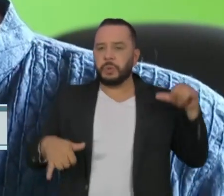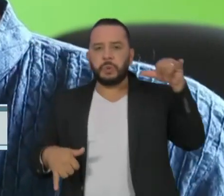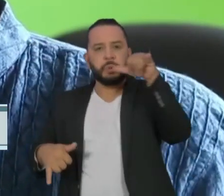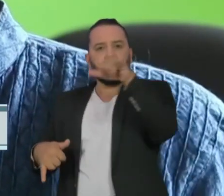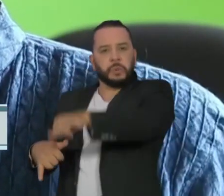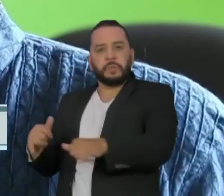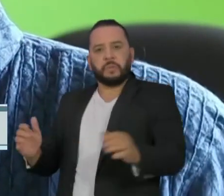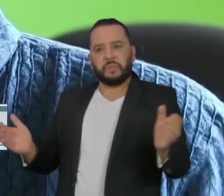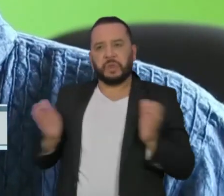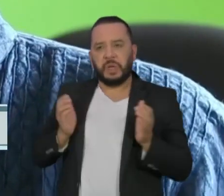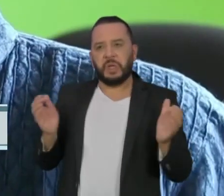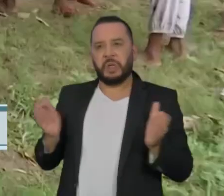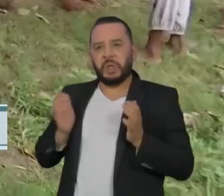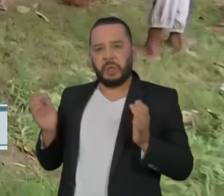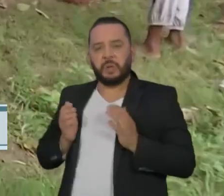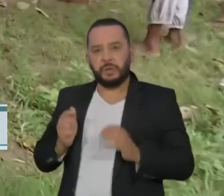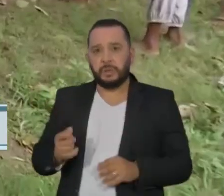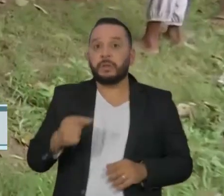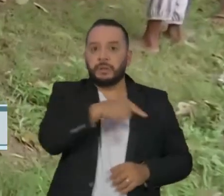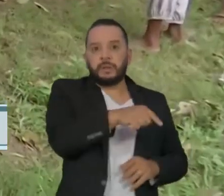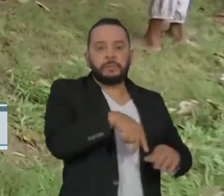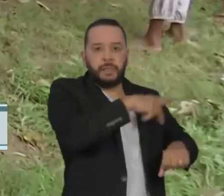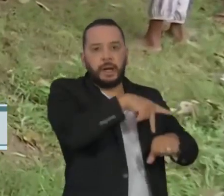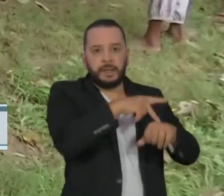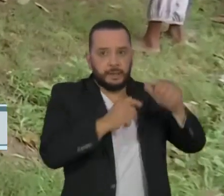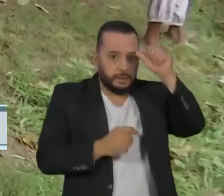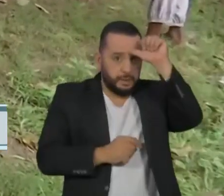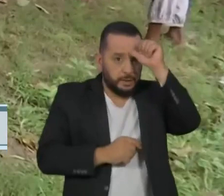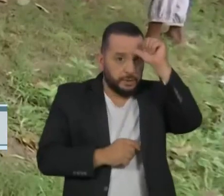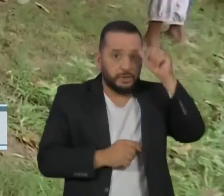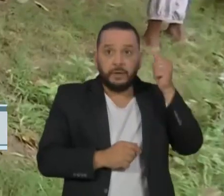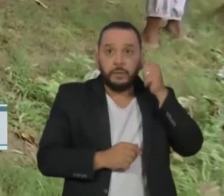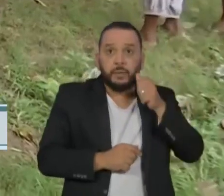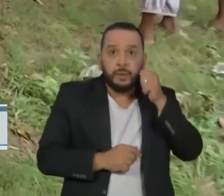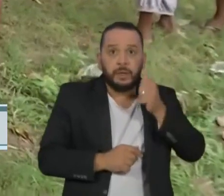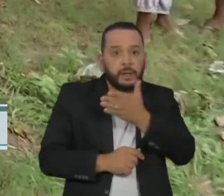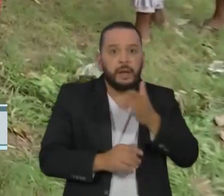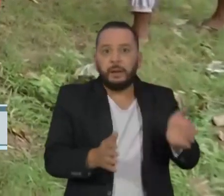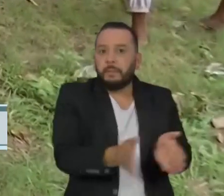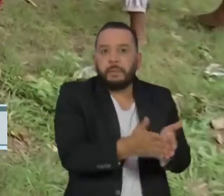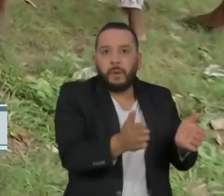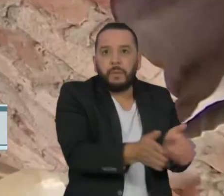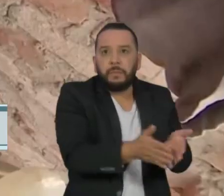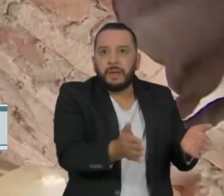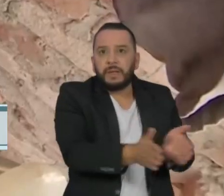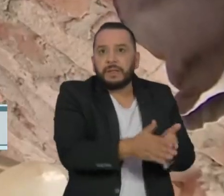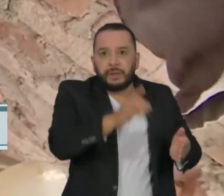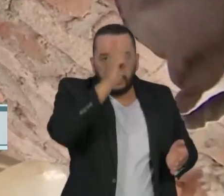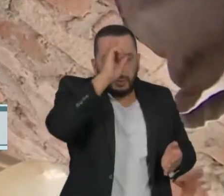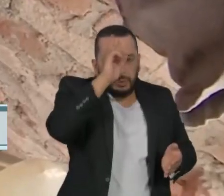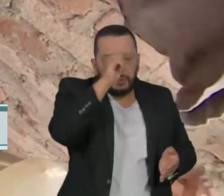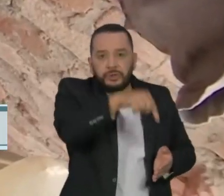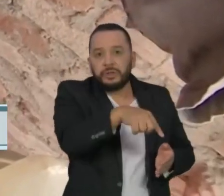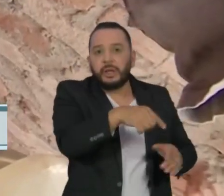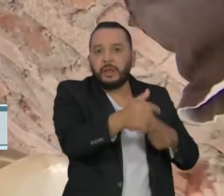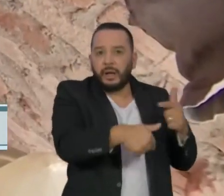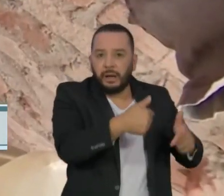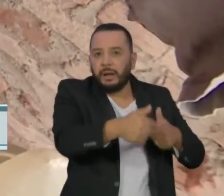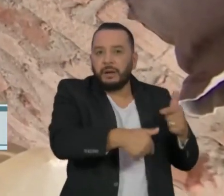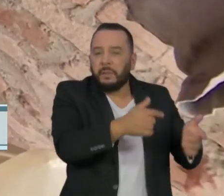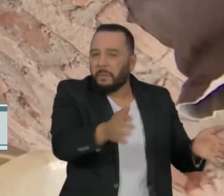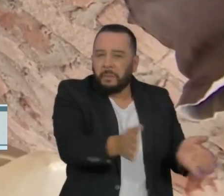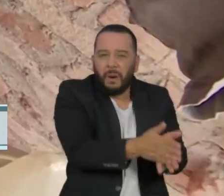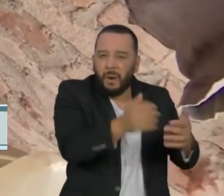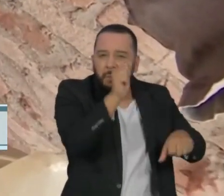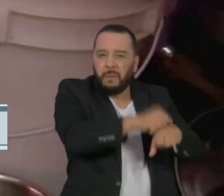de super ricos. E, por outro lado, na Índia, ele encontra essas mulheres no limite da pobreza diariamente. E esta é a história em todo o